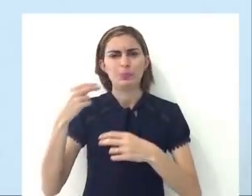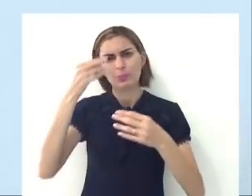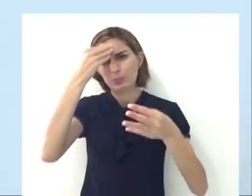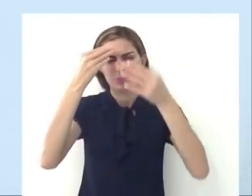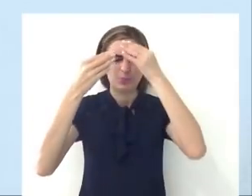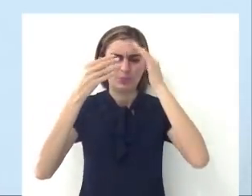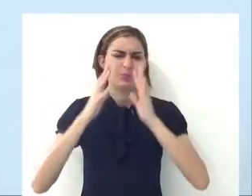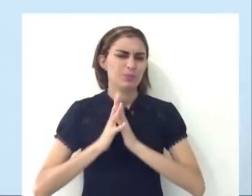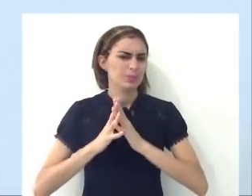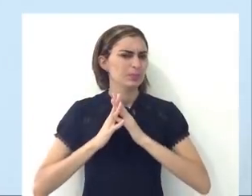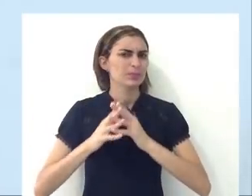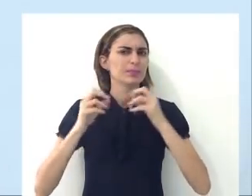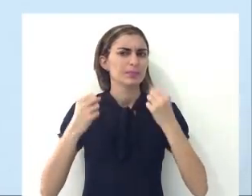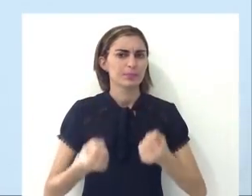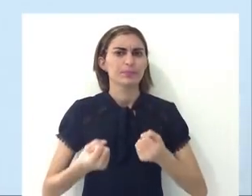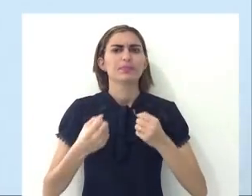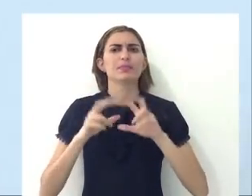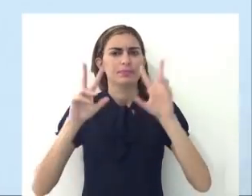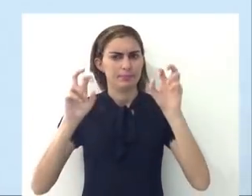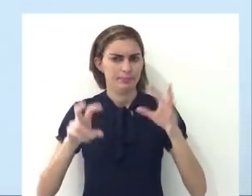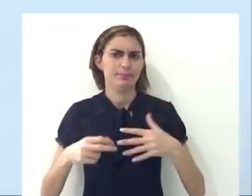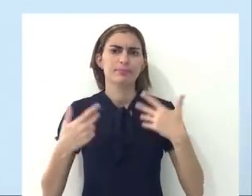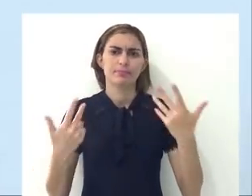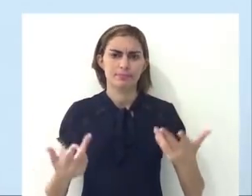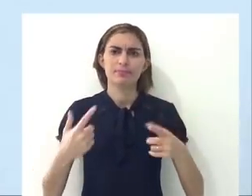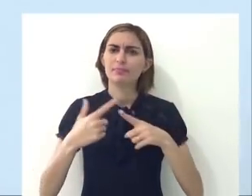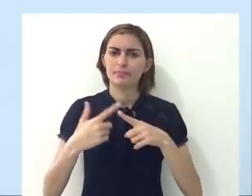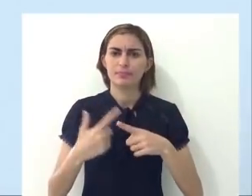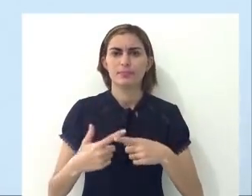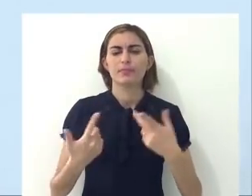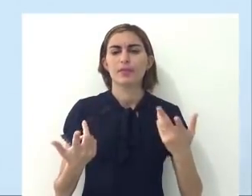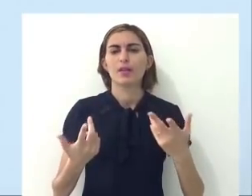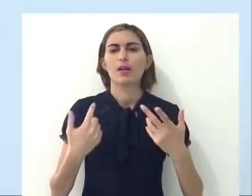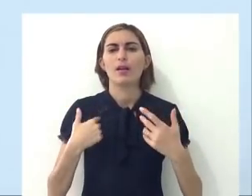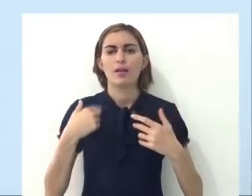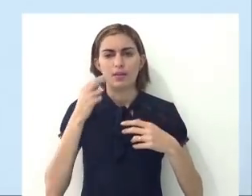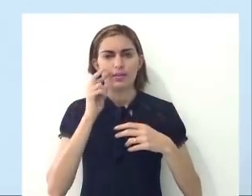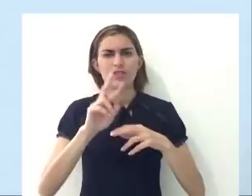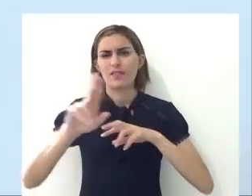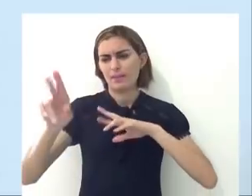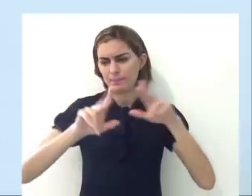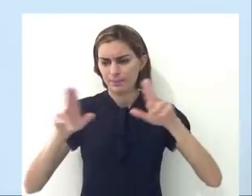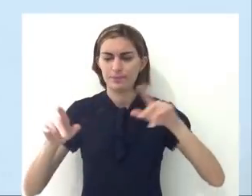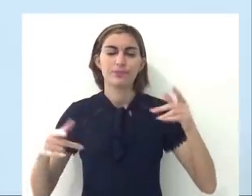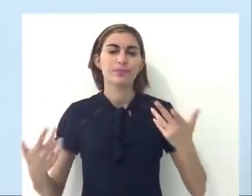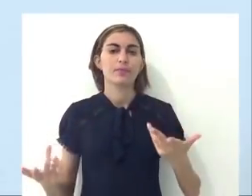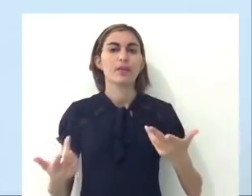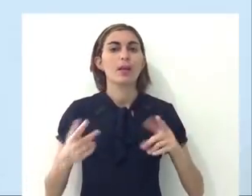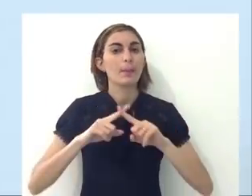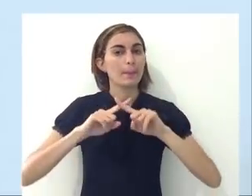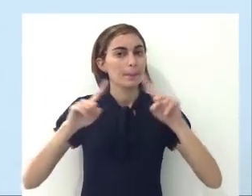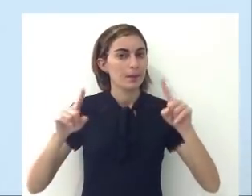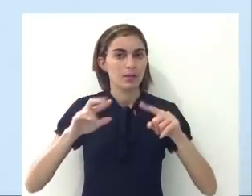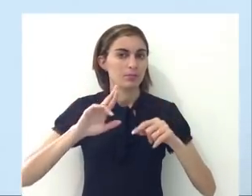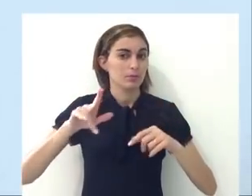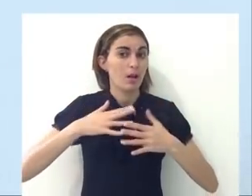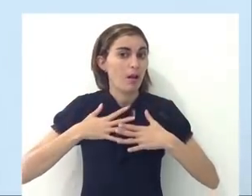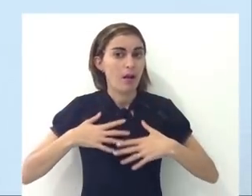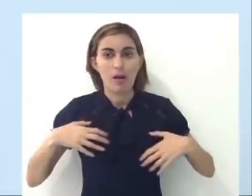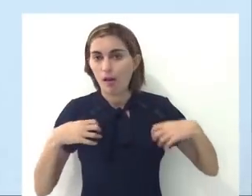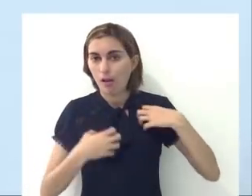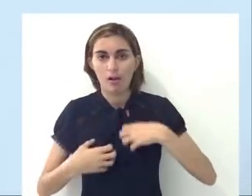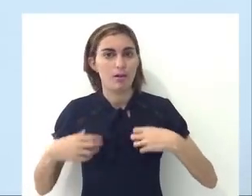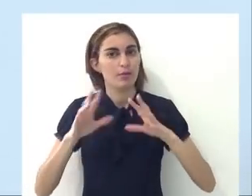propriedades. É um pouco bem pesado esse conteúdo assim, né? Porque a gente vai estar vendo várias propriedades de uma vez. Mas não